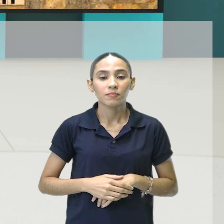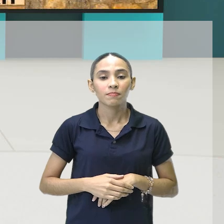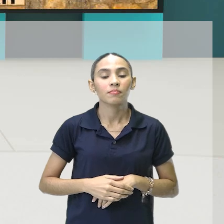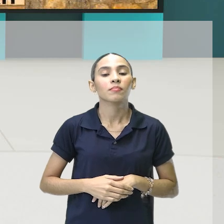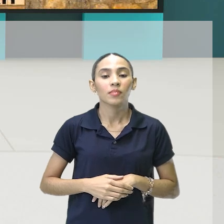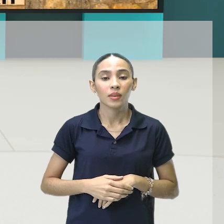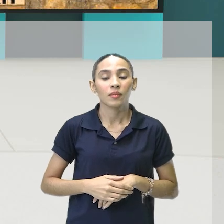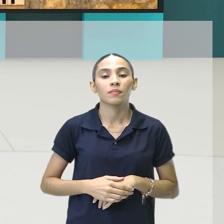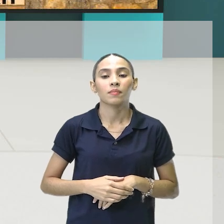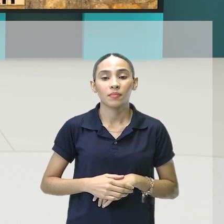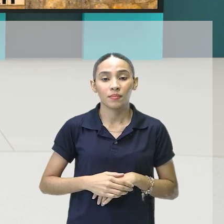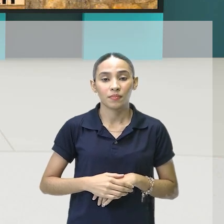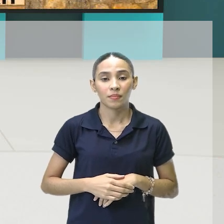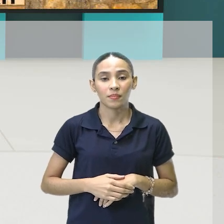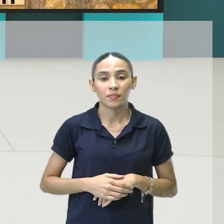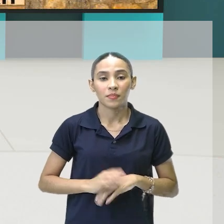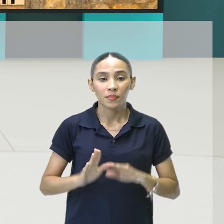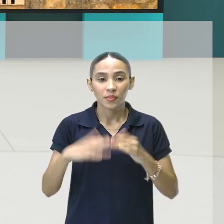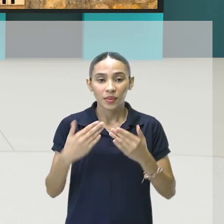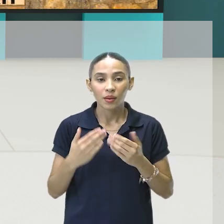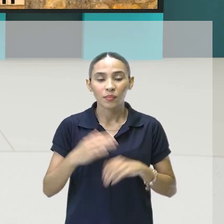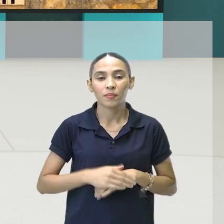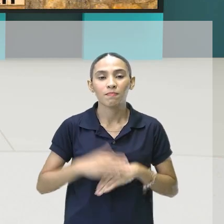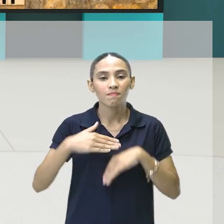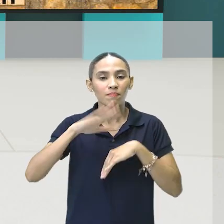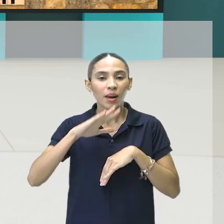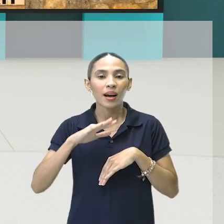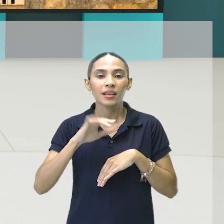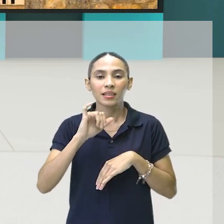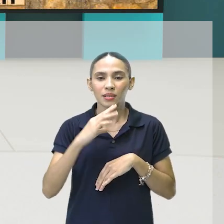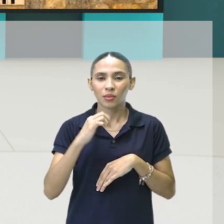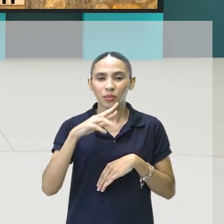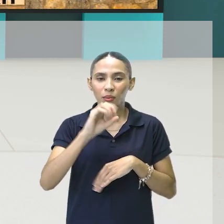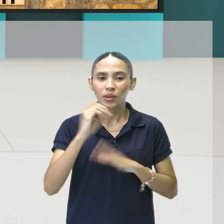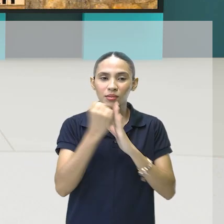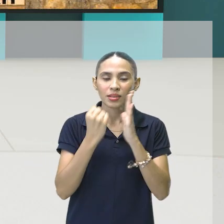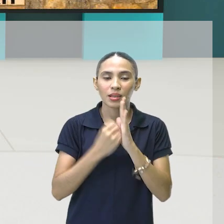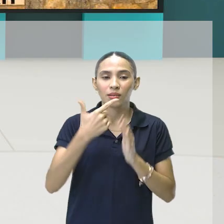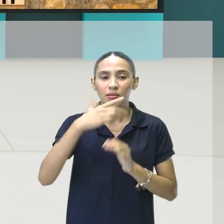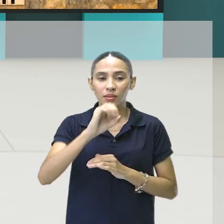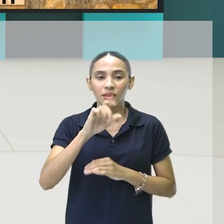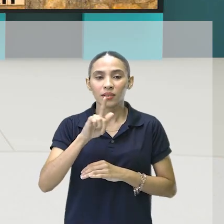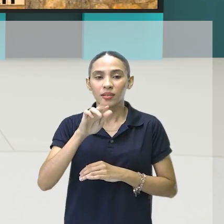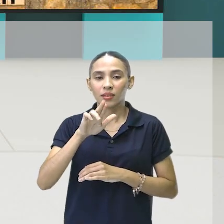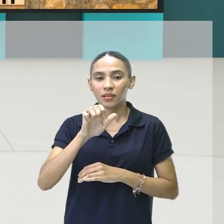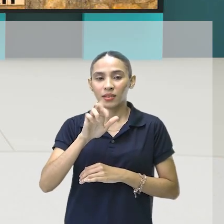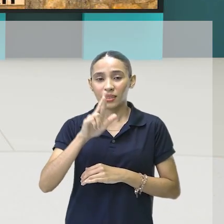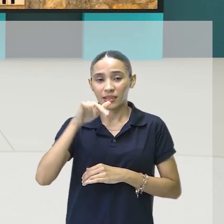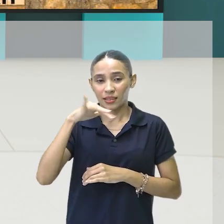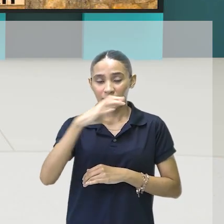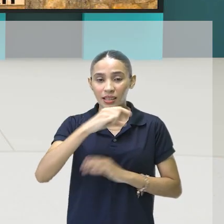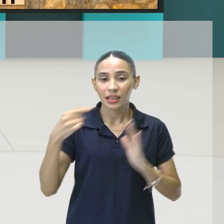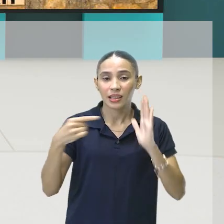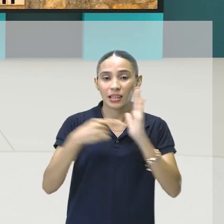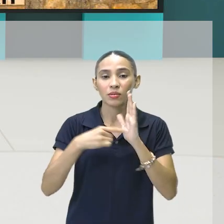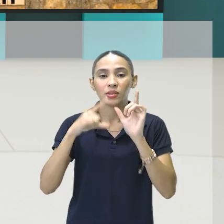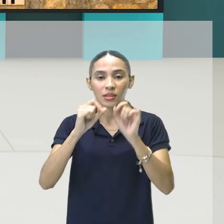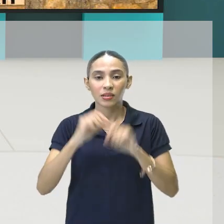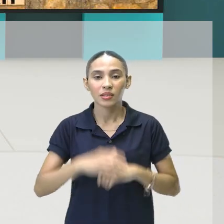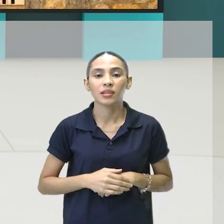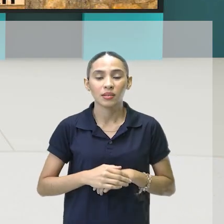ao condenar a guerra. Uma das obras mais icônicas do século XX, Guernica denuncia